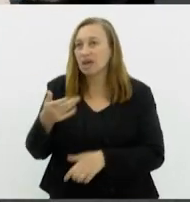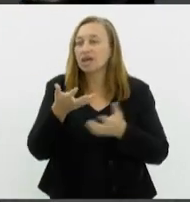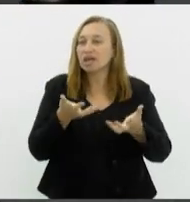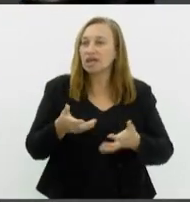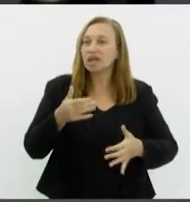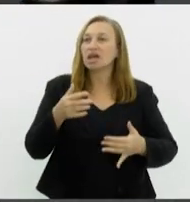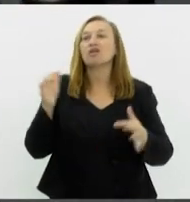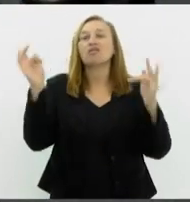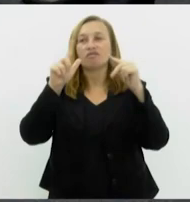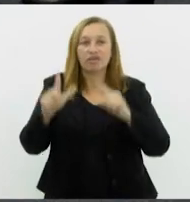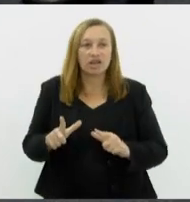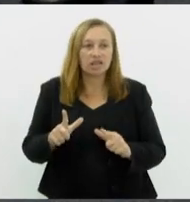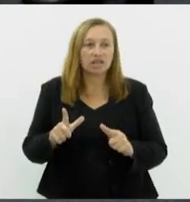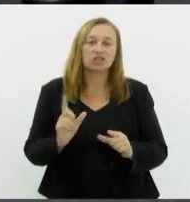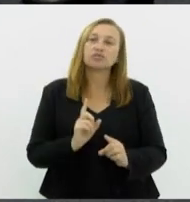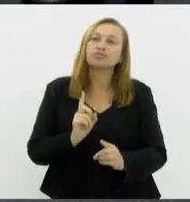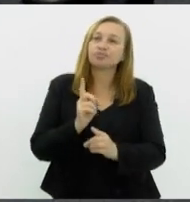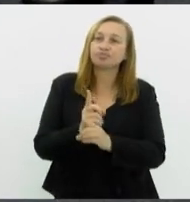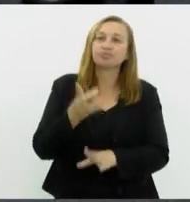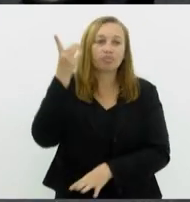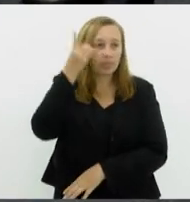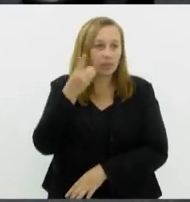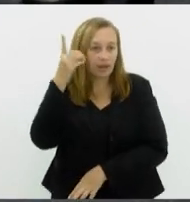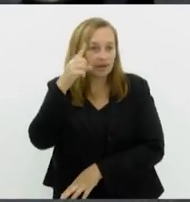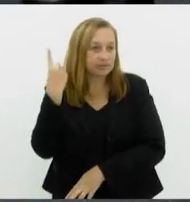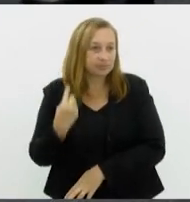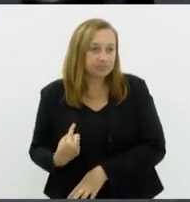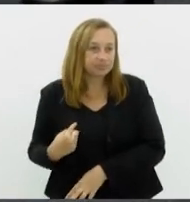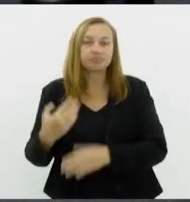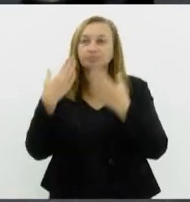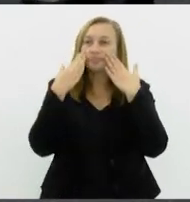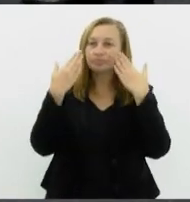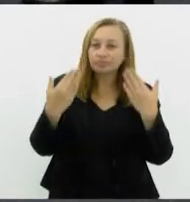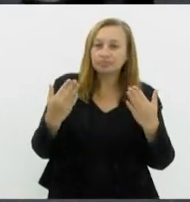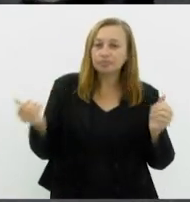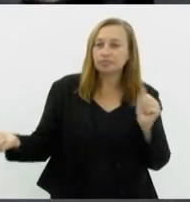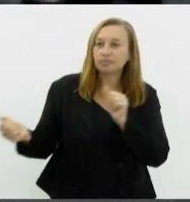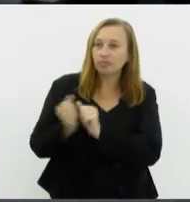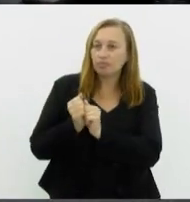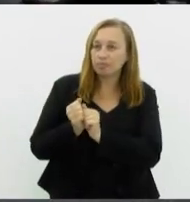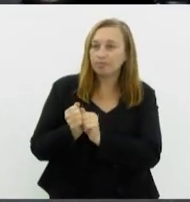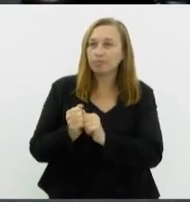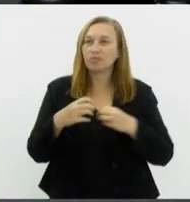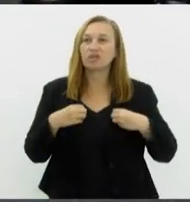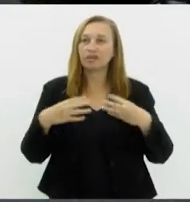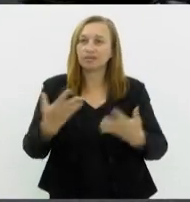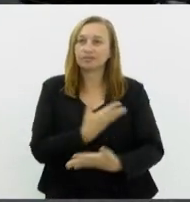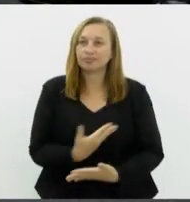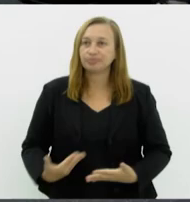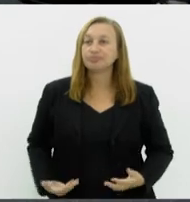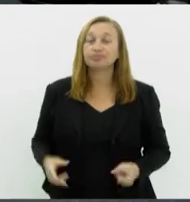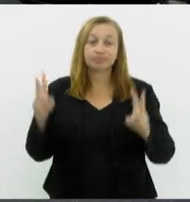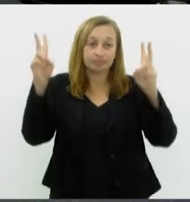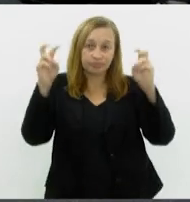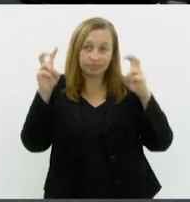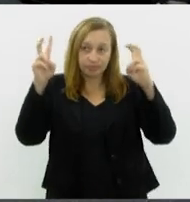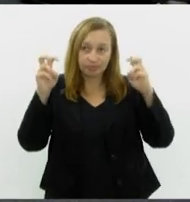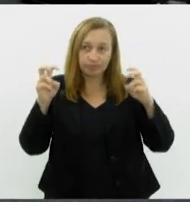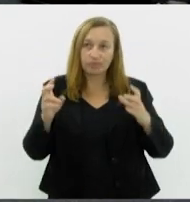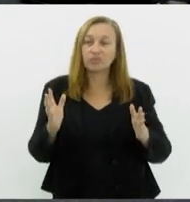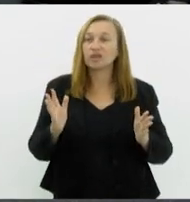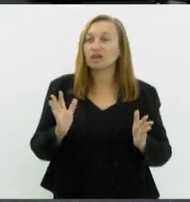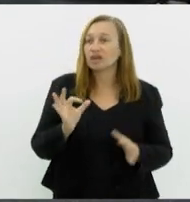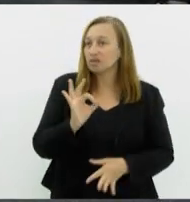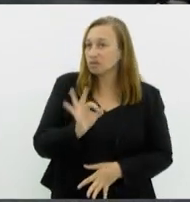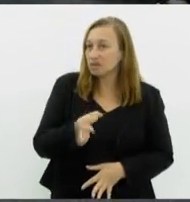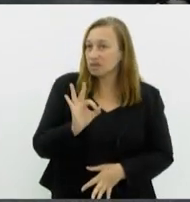muito feliz de encontrar na deputada Dani Monteiro, que inclusive apresentamos conjuntamente uma audiência pública acerca do tema, e, por óbvio,